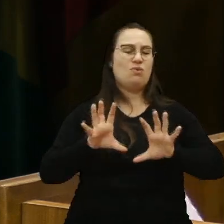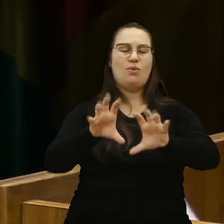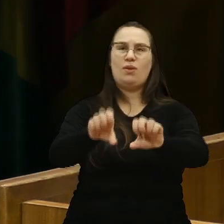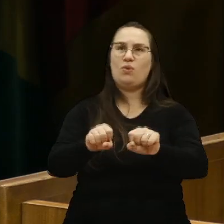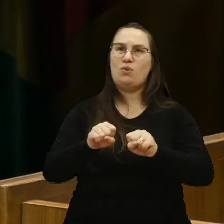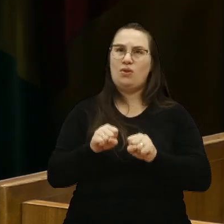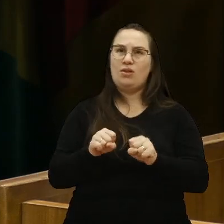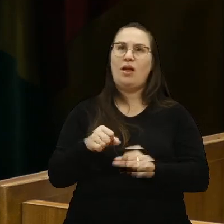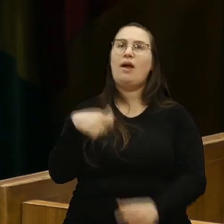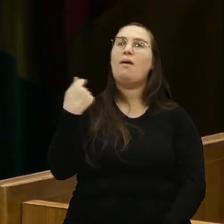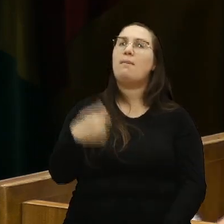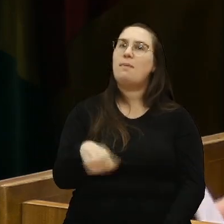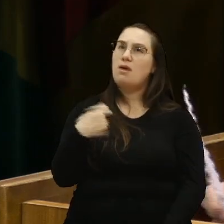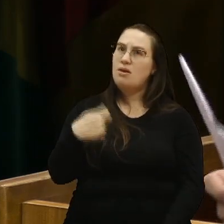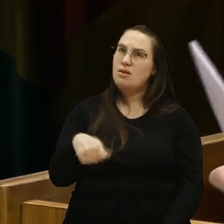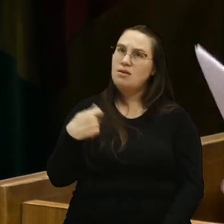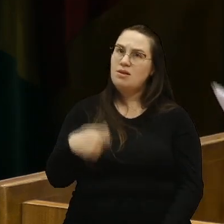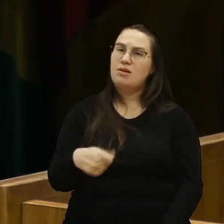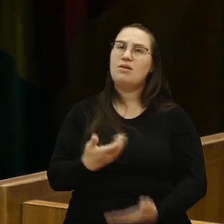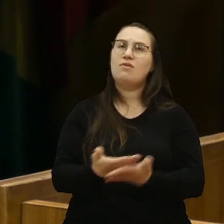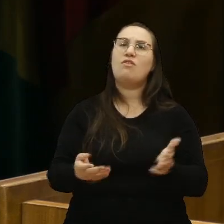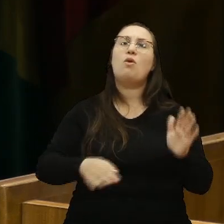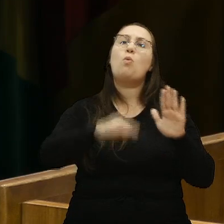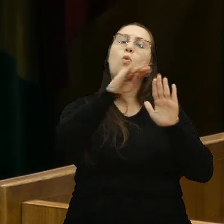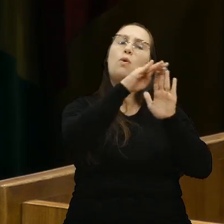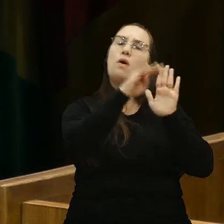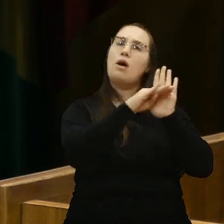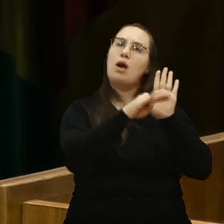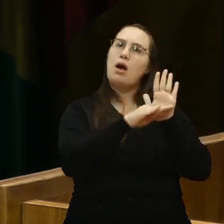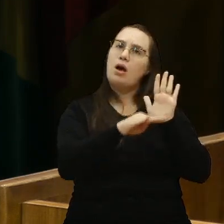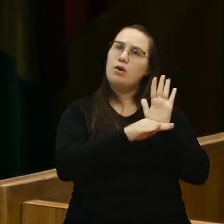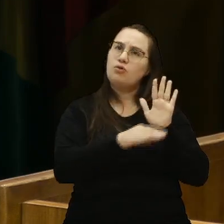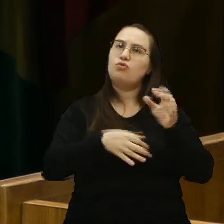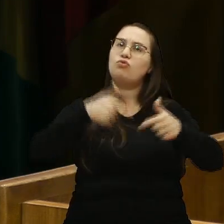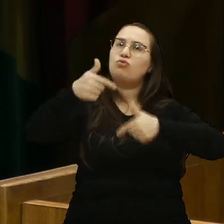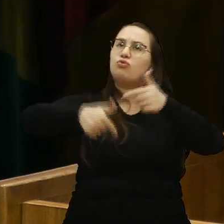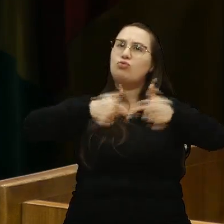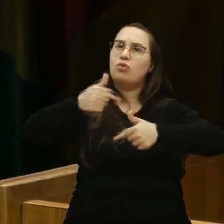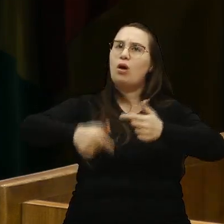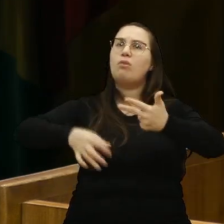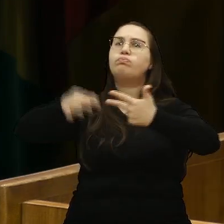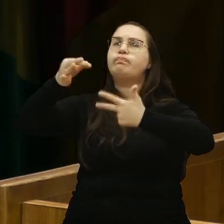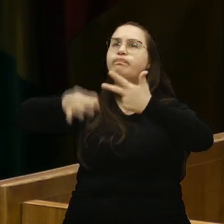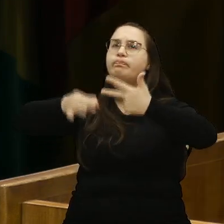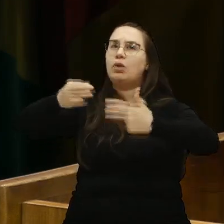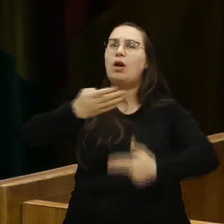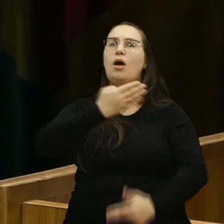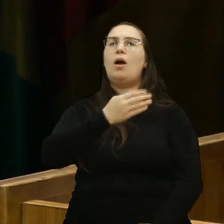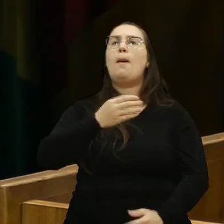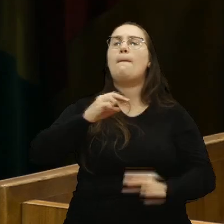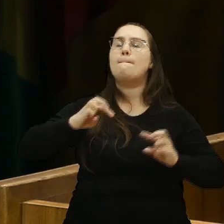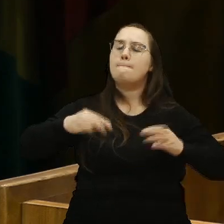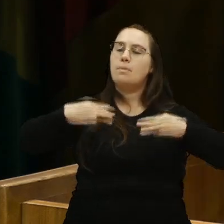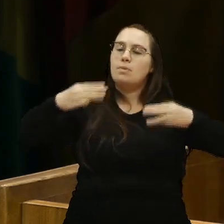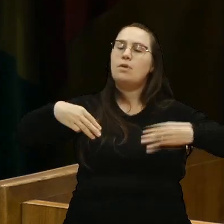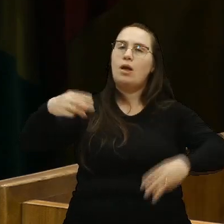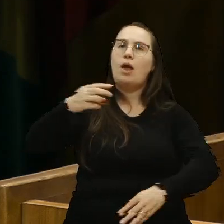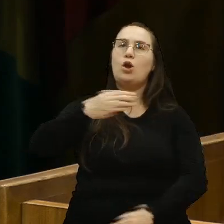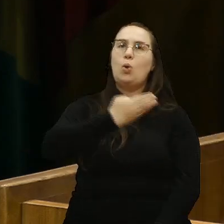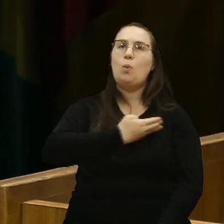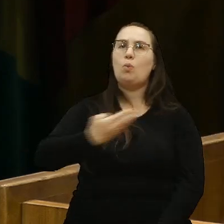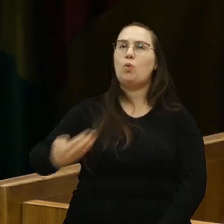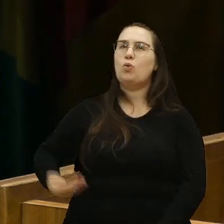acho necessário, vereador Caleb, vamos criar um cronograma de trabalho, Judiciário, Ministério Público, Defensoria,